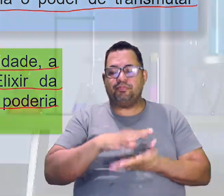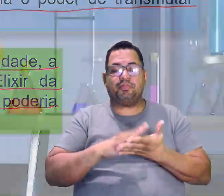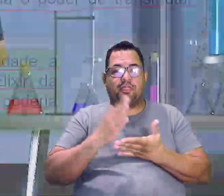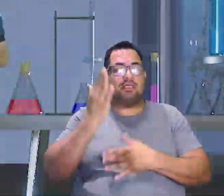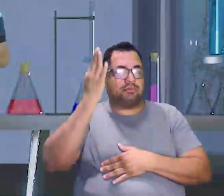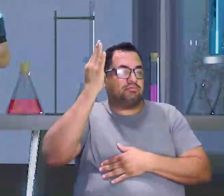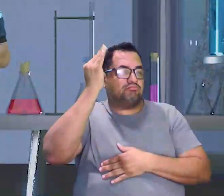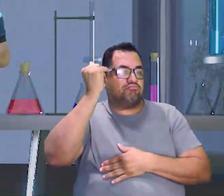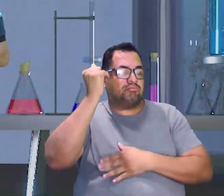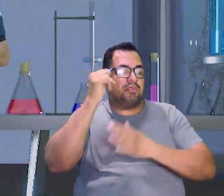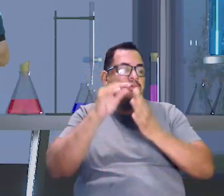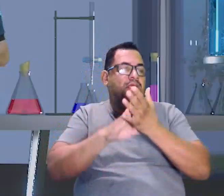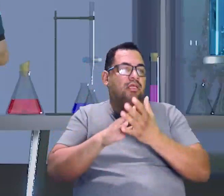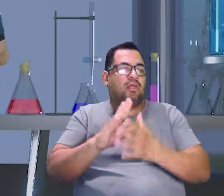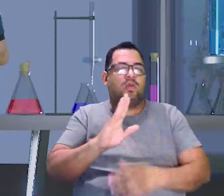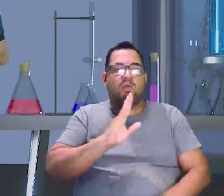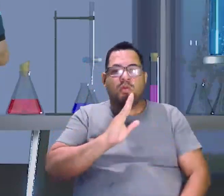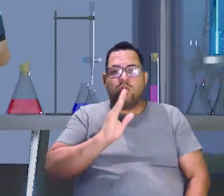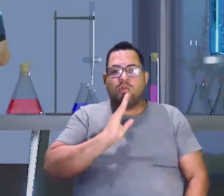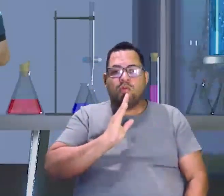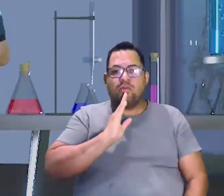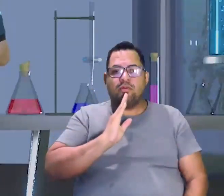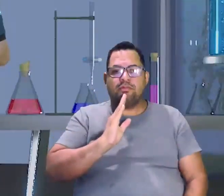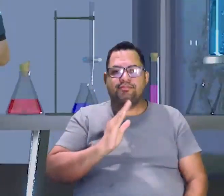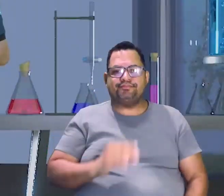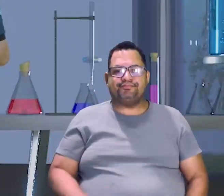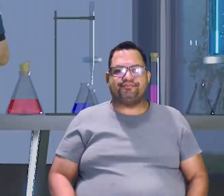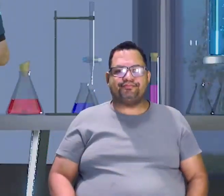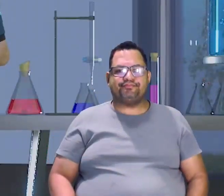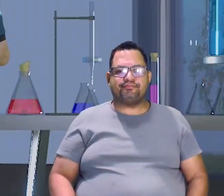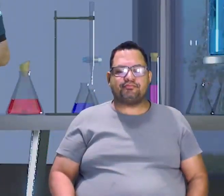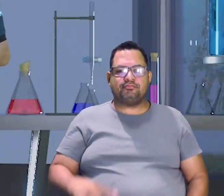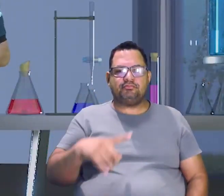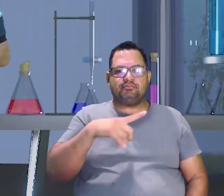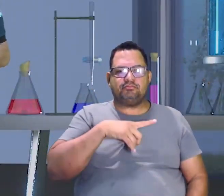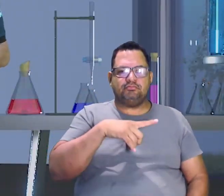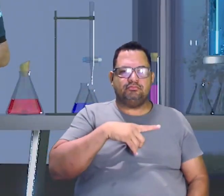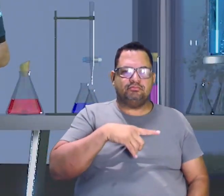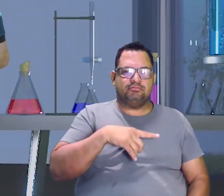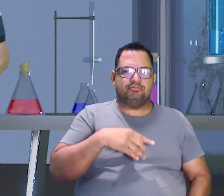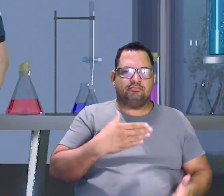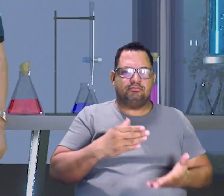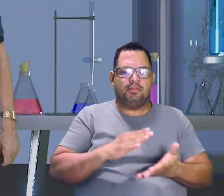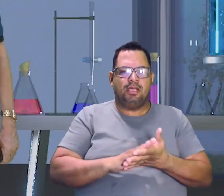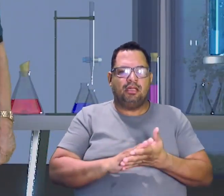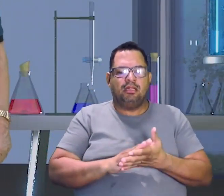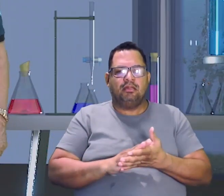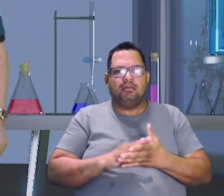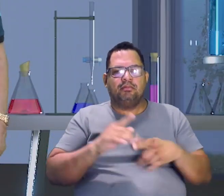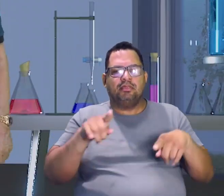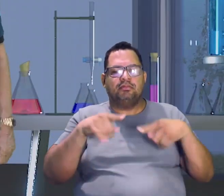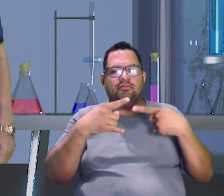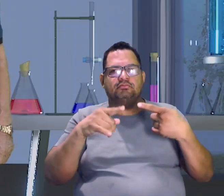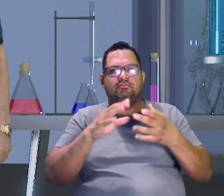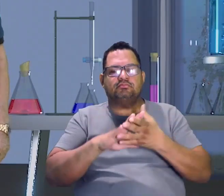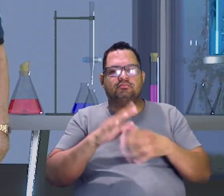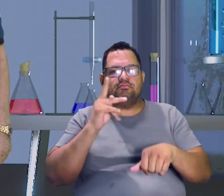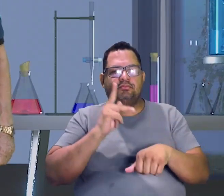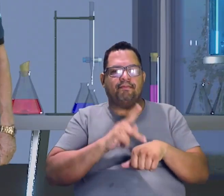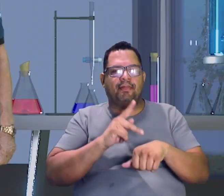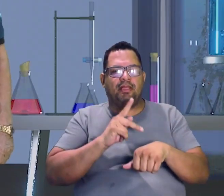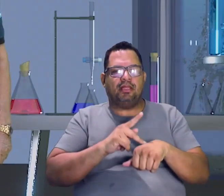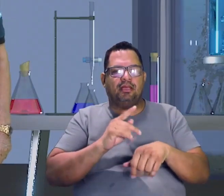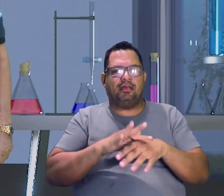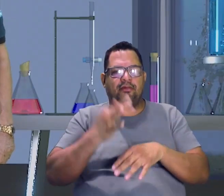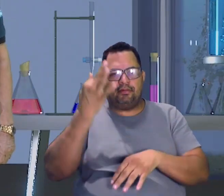domínio. Nesse caso dos objetivos, nós sabemos, né, tem até alguns filmes que falam da pedra filosofal, vocês sabem qual é, né? Nós sabemos que